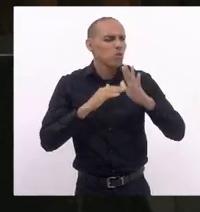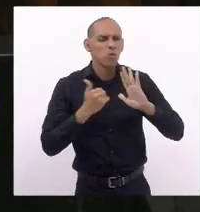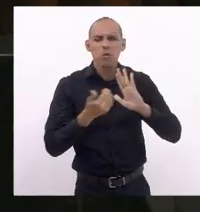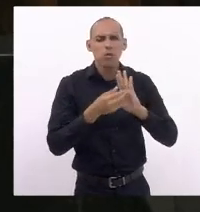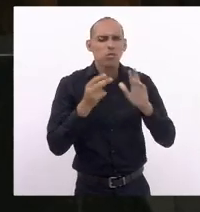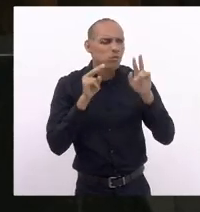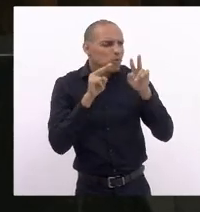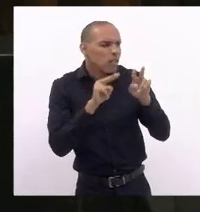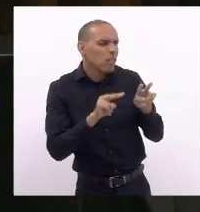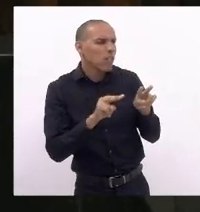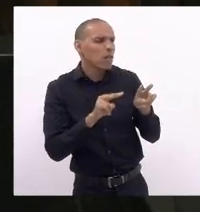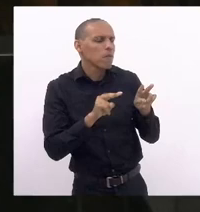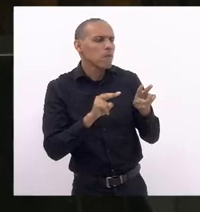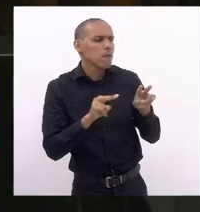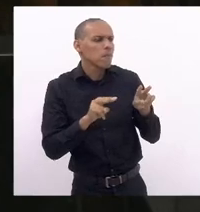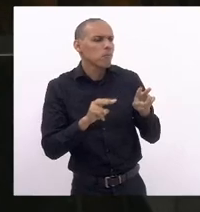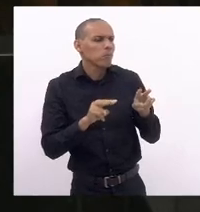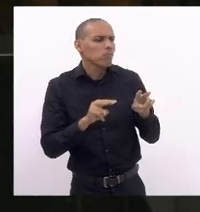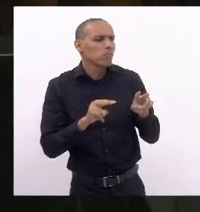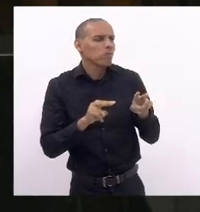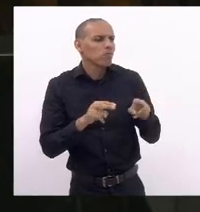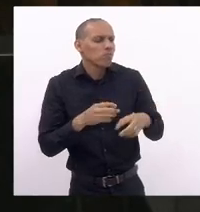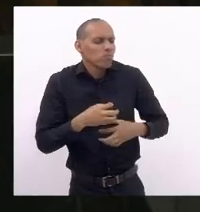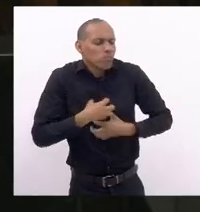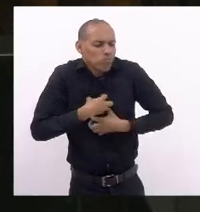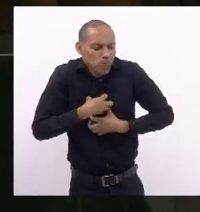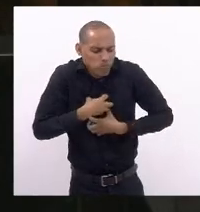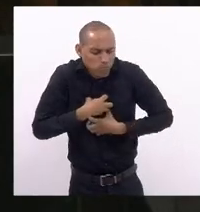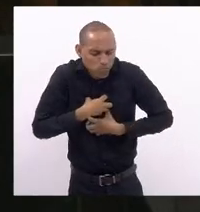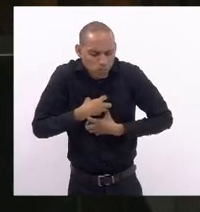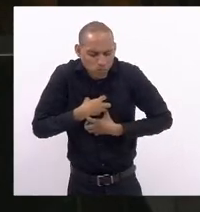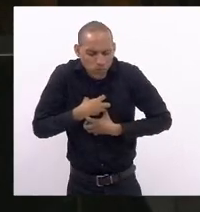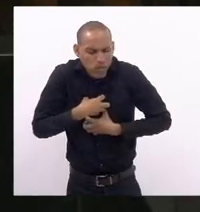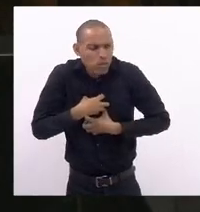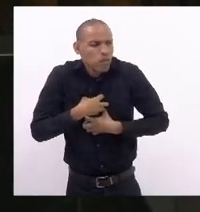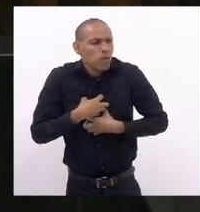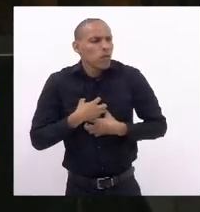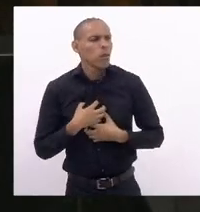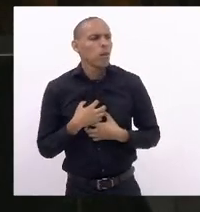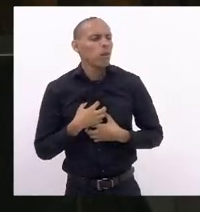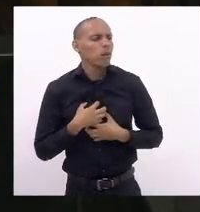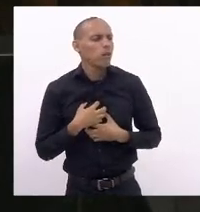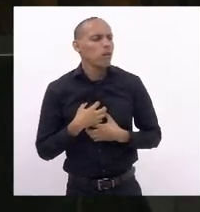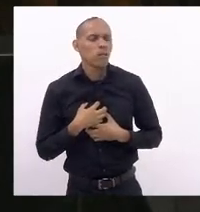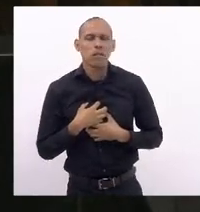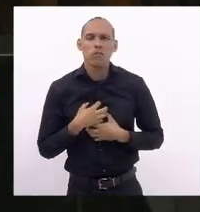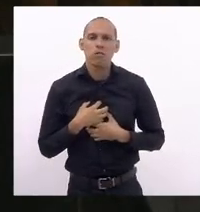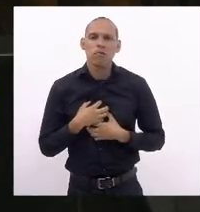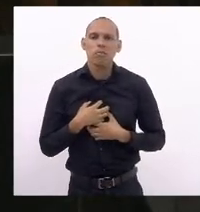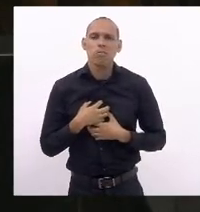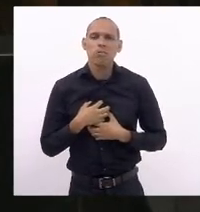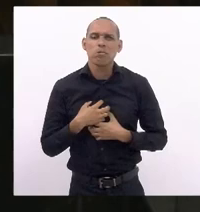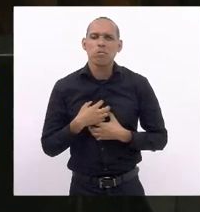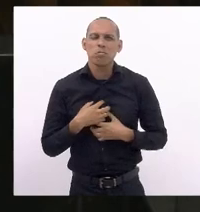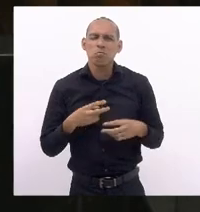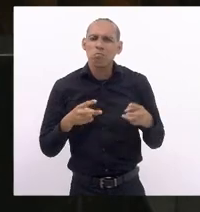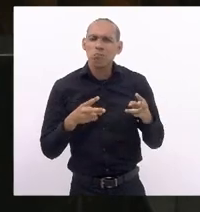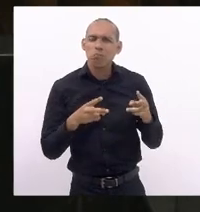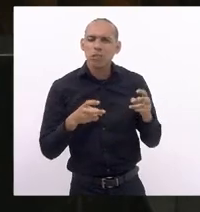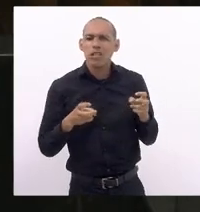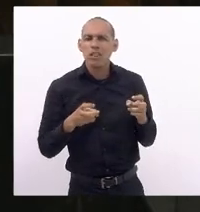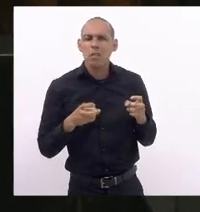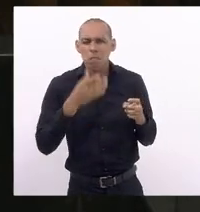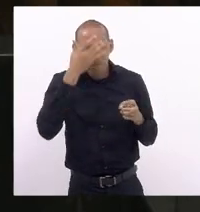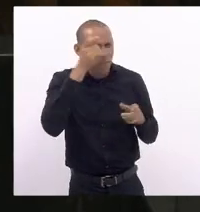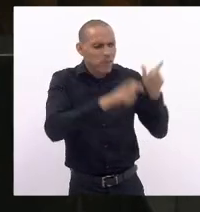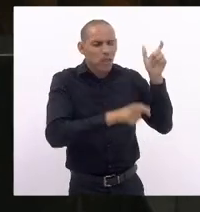estava vendo aqui, ali, aquela cena cortou meu coração. De fato, perceber as pessoas que